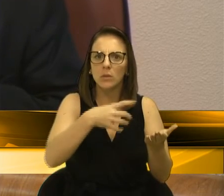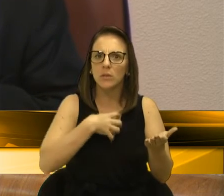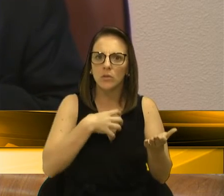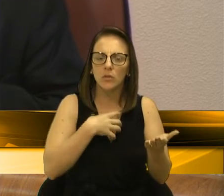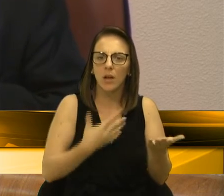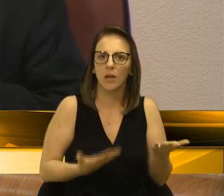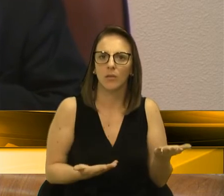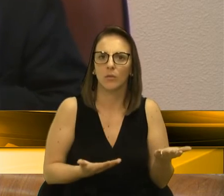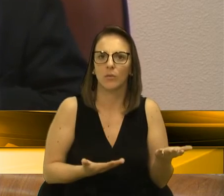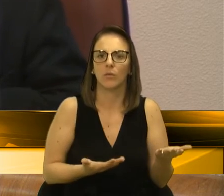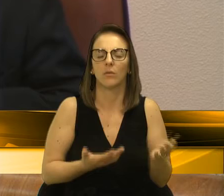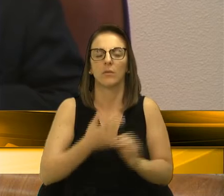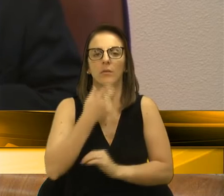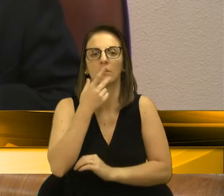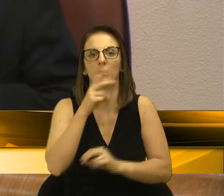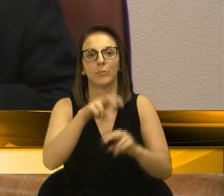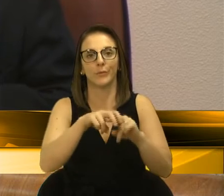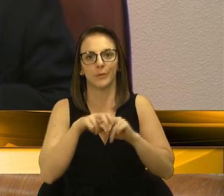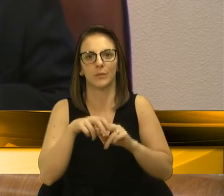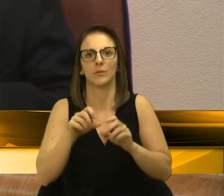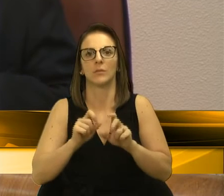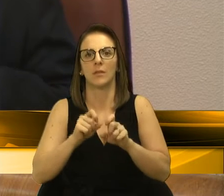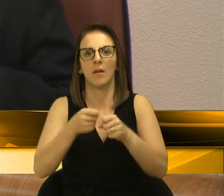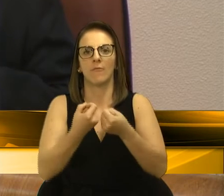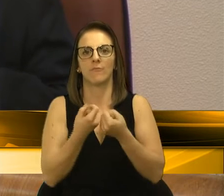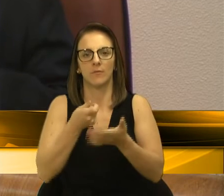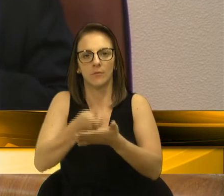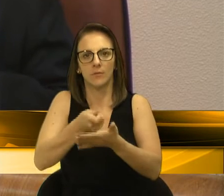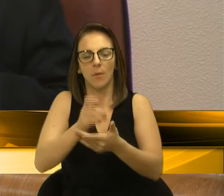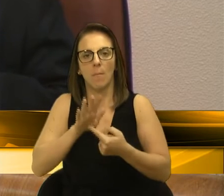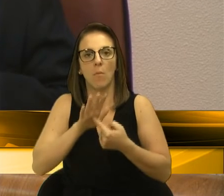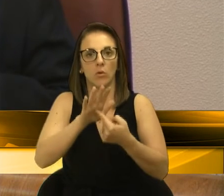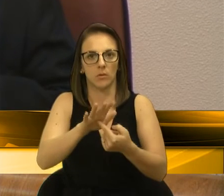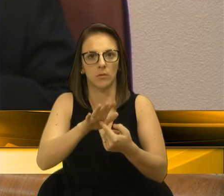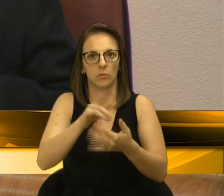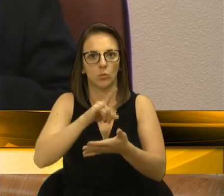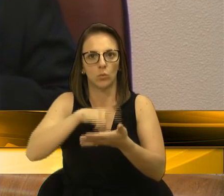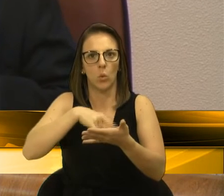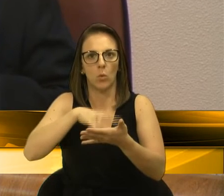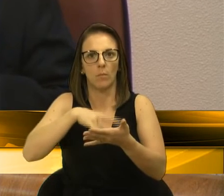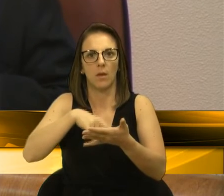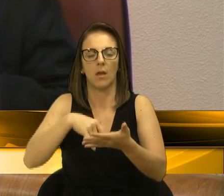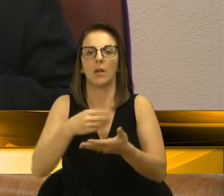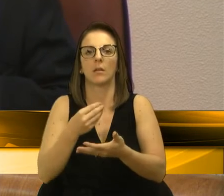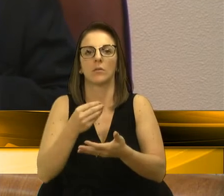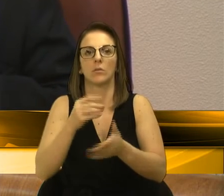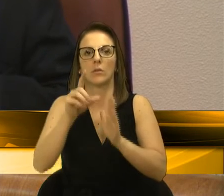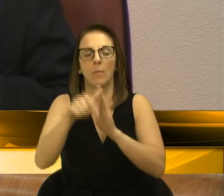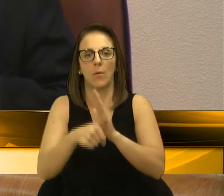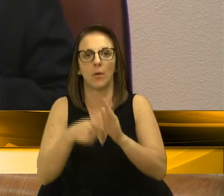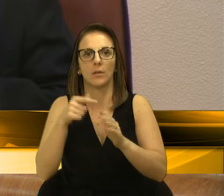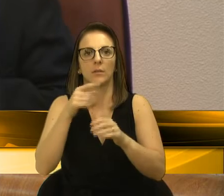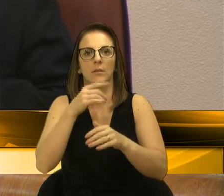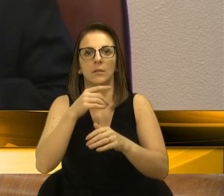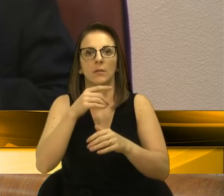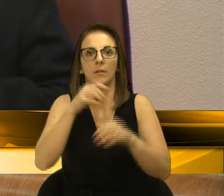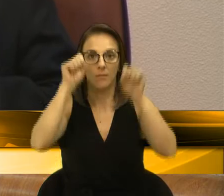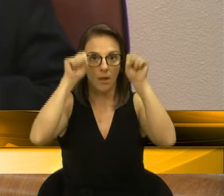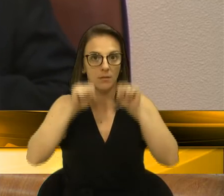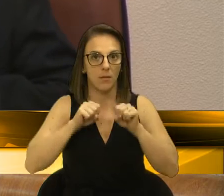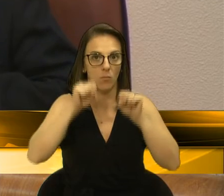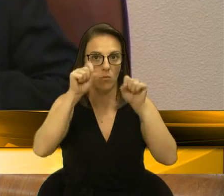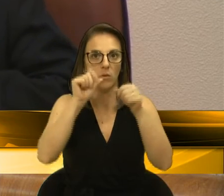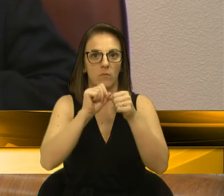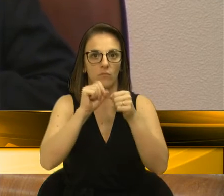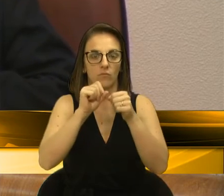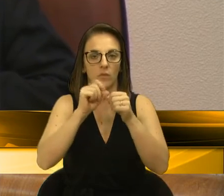7.854/2014. A defesa tentou demonstrar por meio de documentos e durante a oitiva das testemunhas que foi realizada uma reunião do Conselho Municipal de Saúde